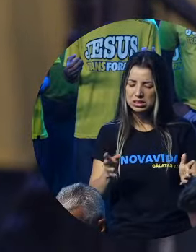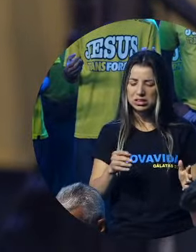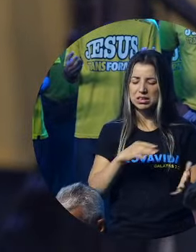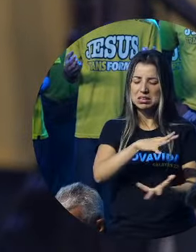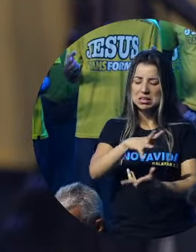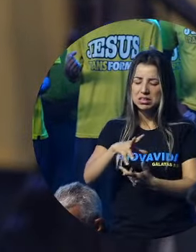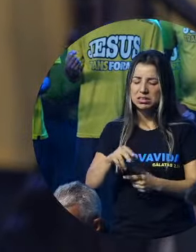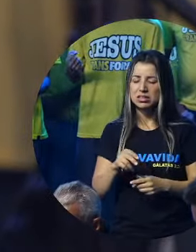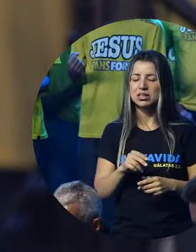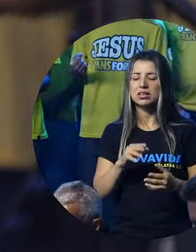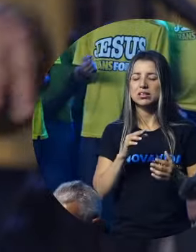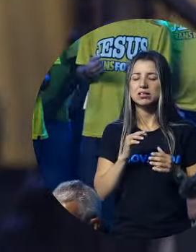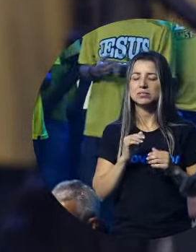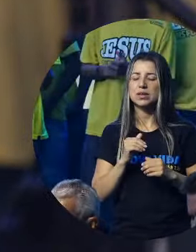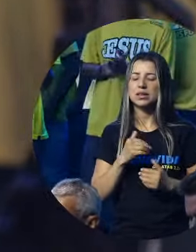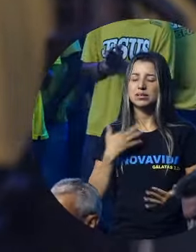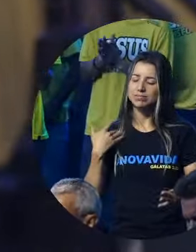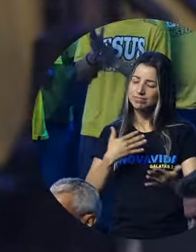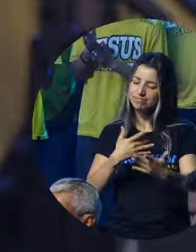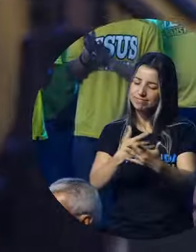sempre. Amém.